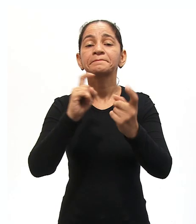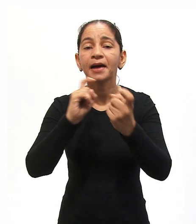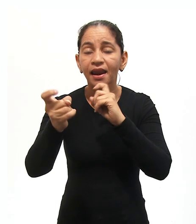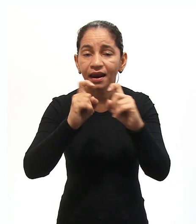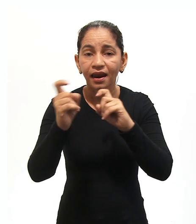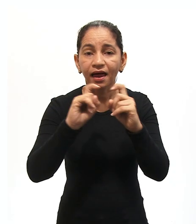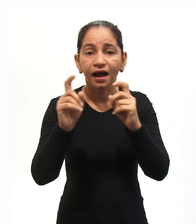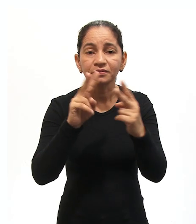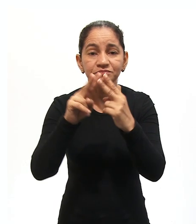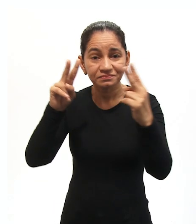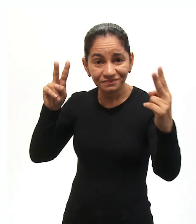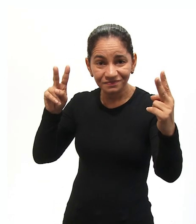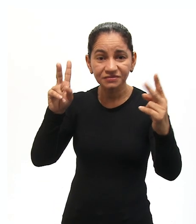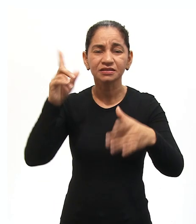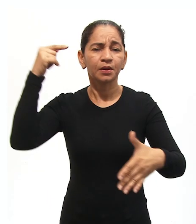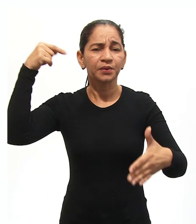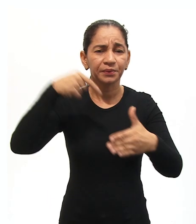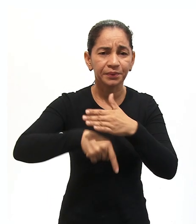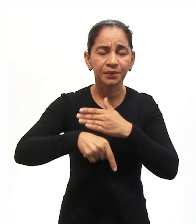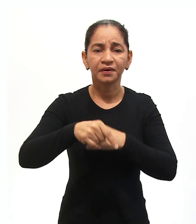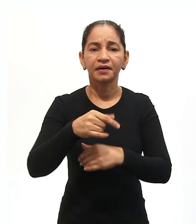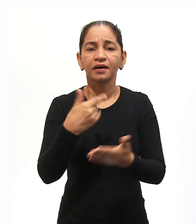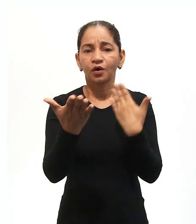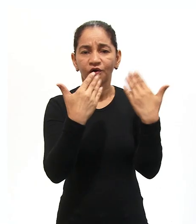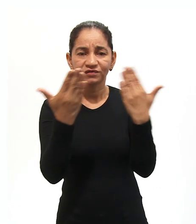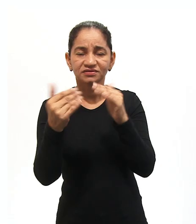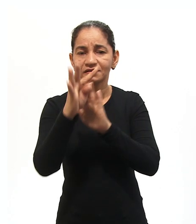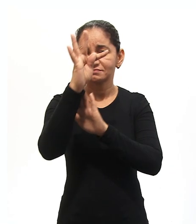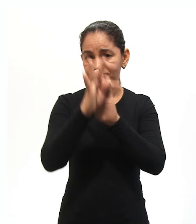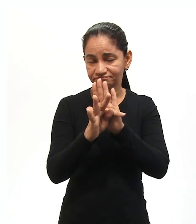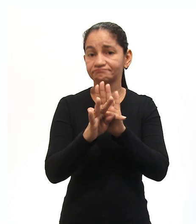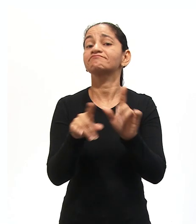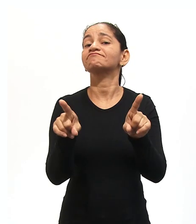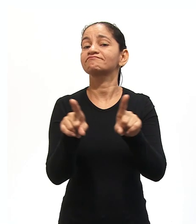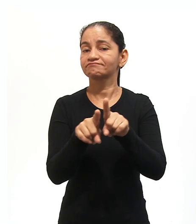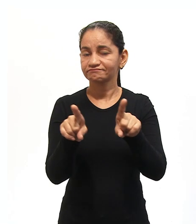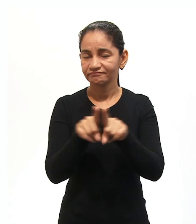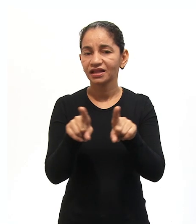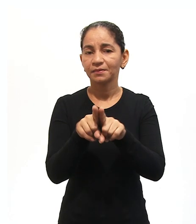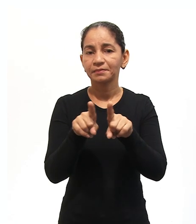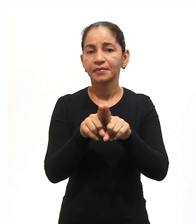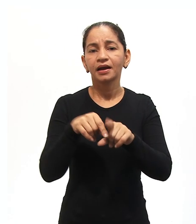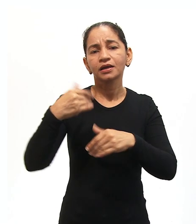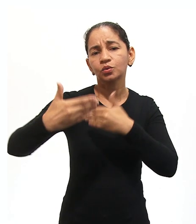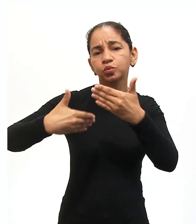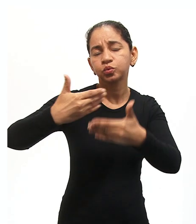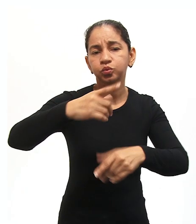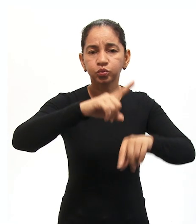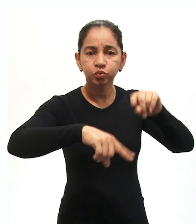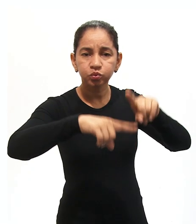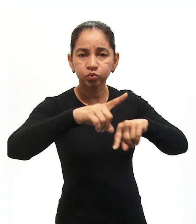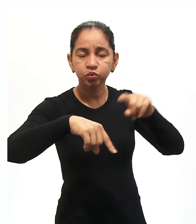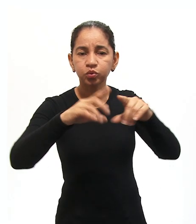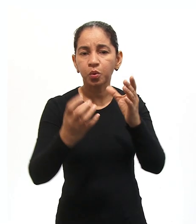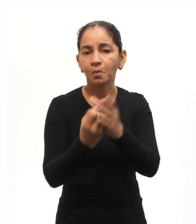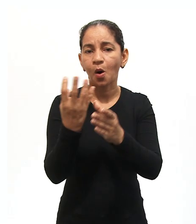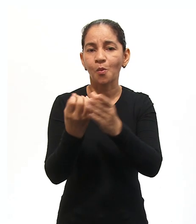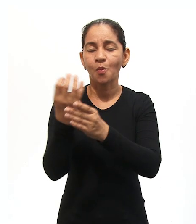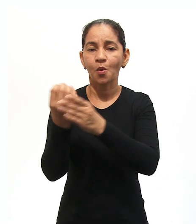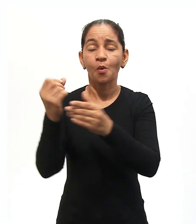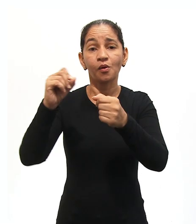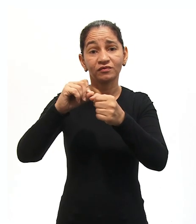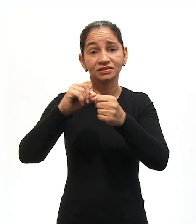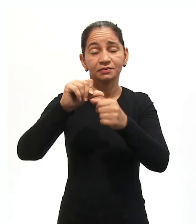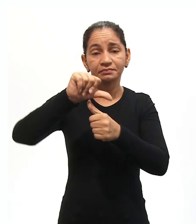vamos nos aprofundando o estilo textual que dá vida aos materiais EAD,